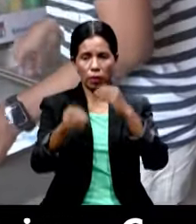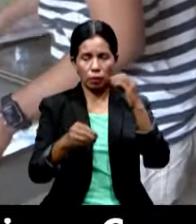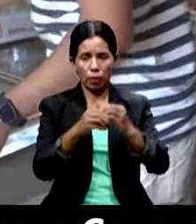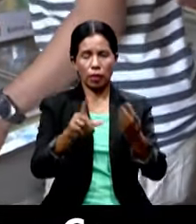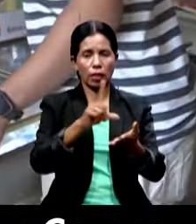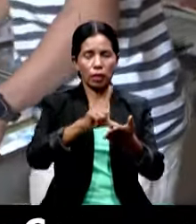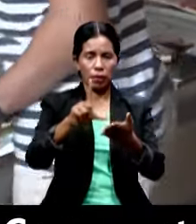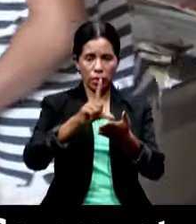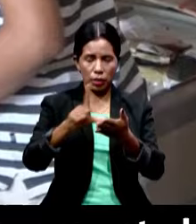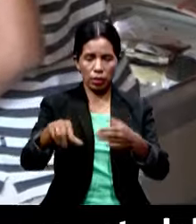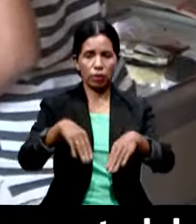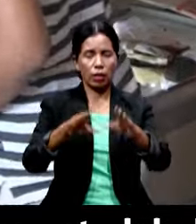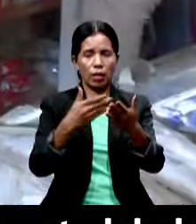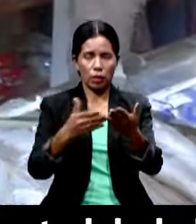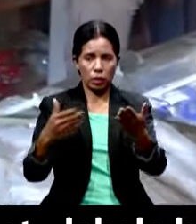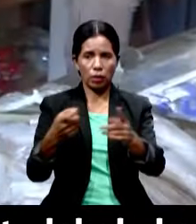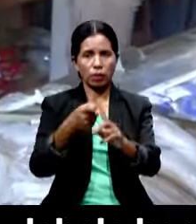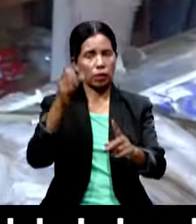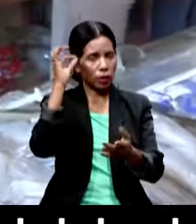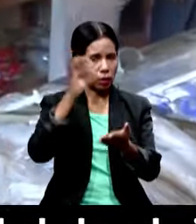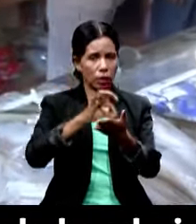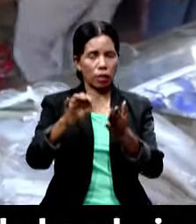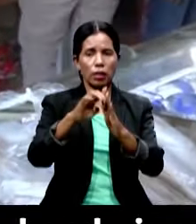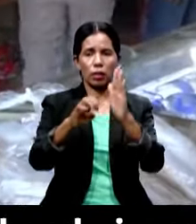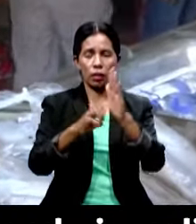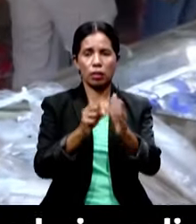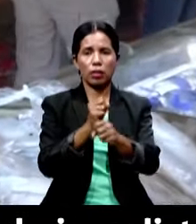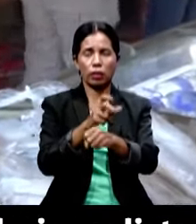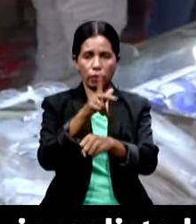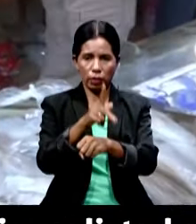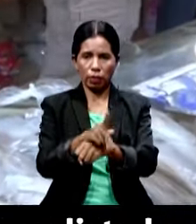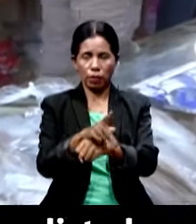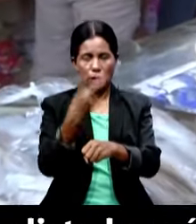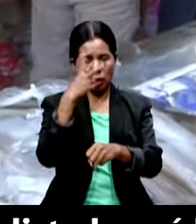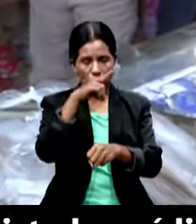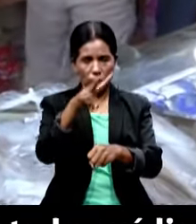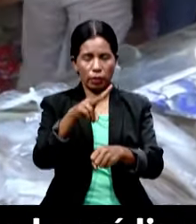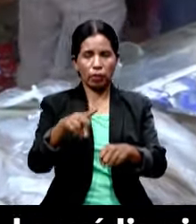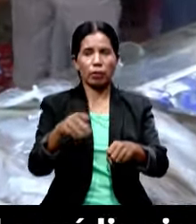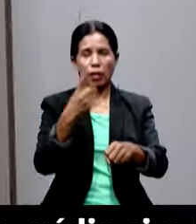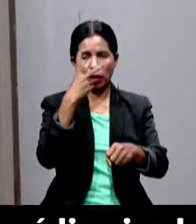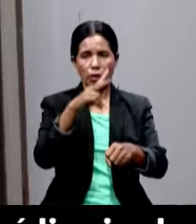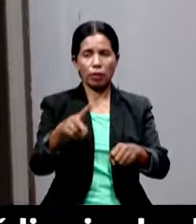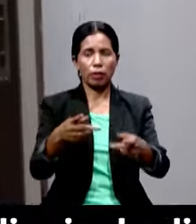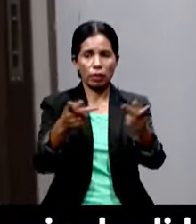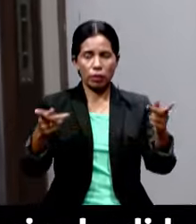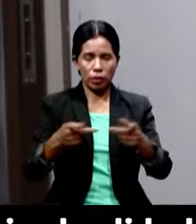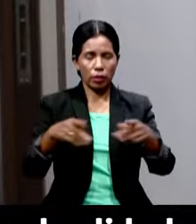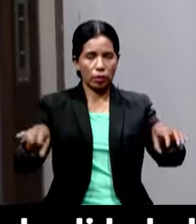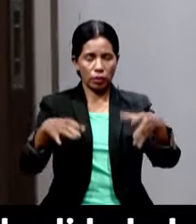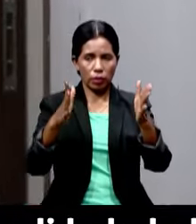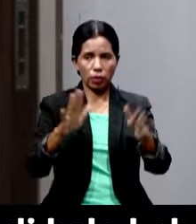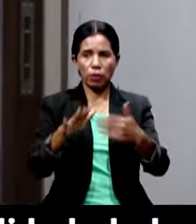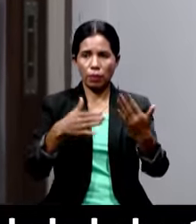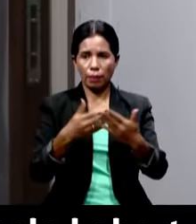licença comercial nian, usi Secretário de Estado Formação Profissional no Emprego ka CEFOPE, ha reliu ba situação no condição trabalhador sira,